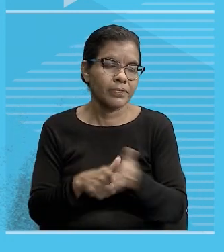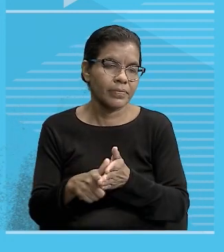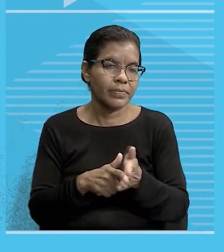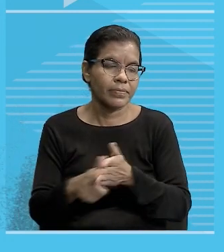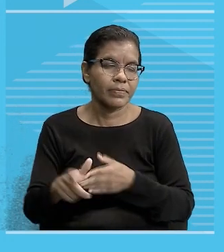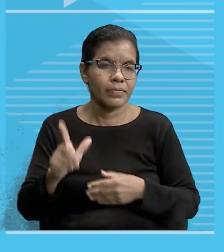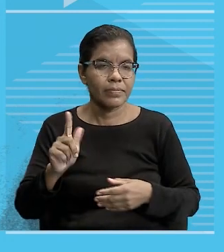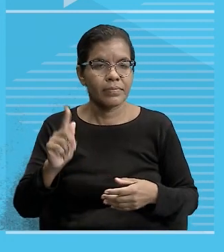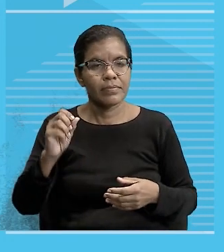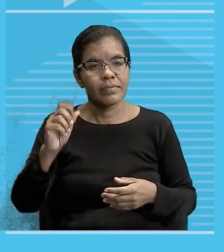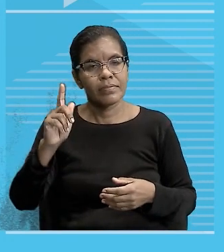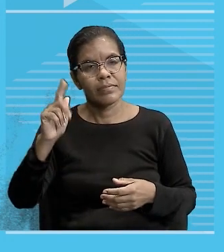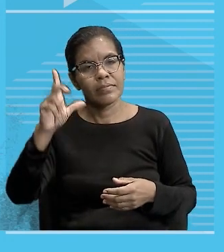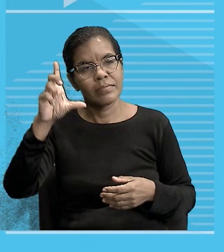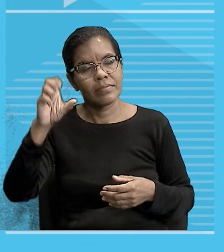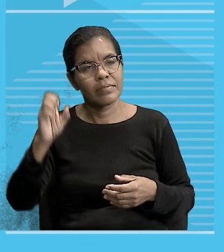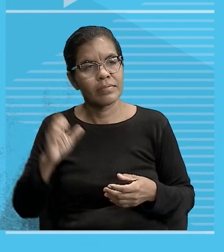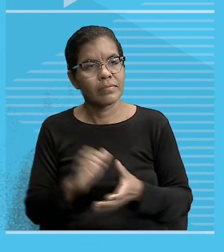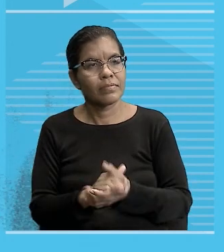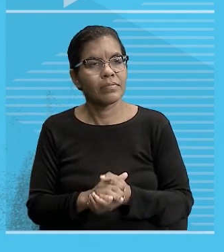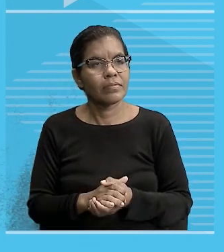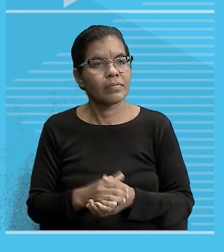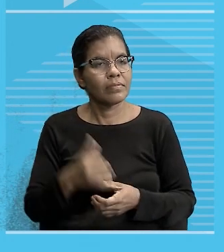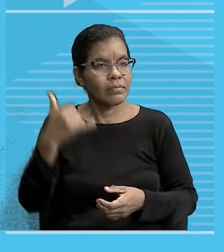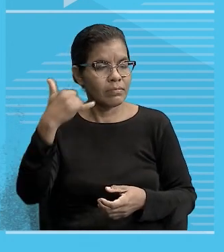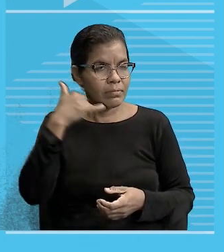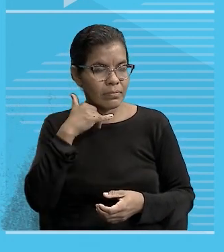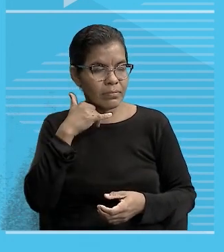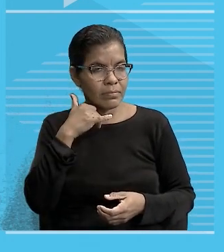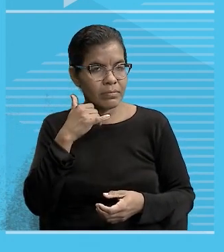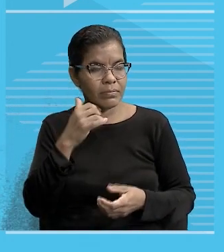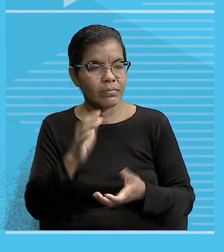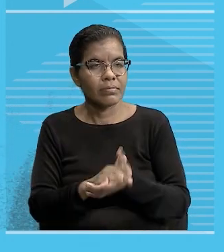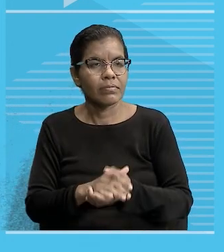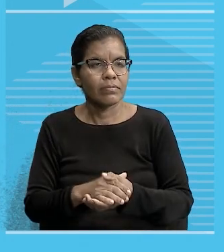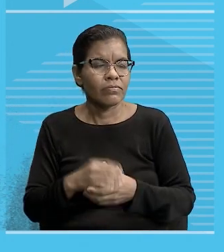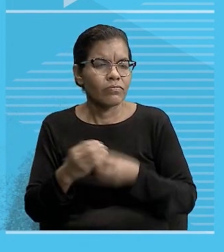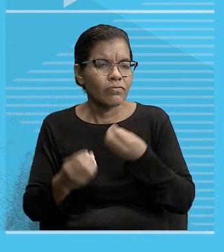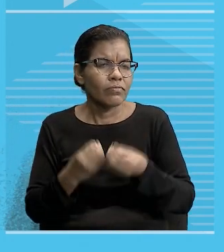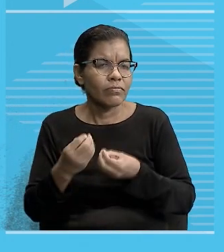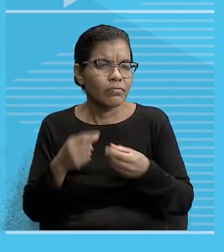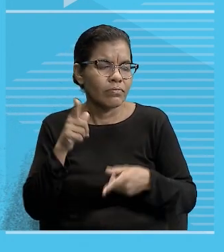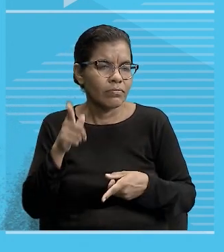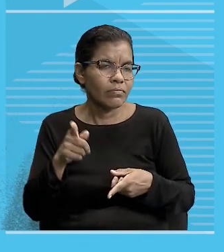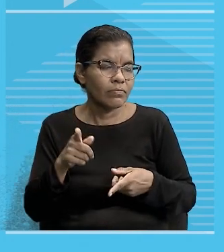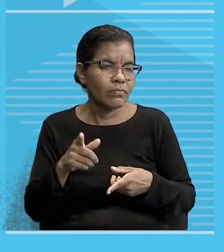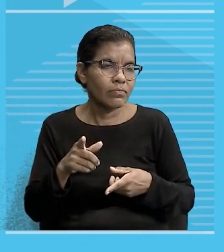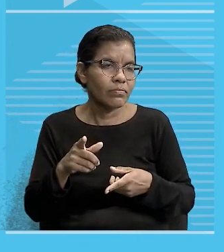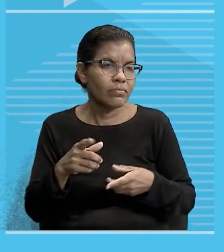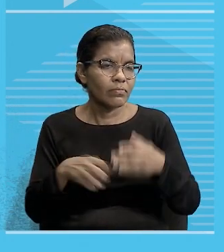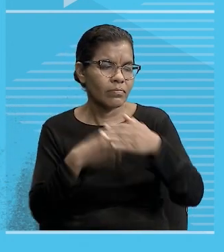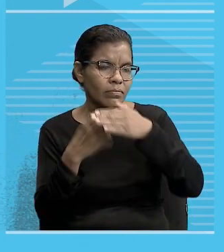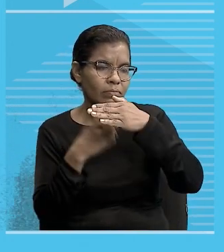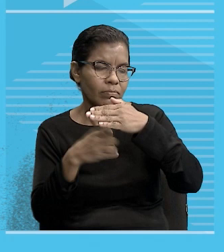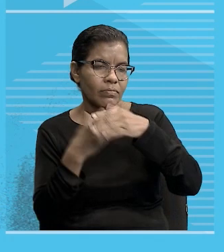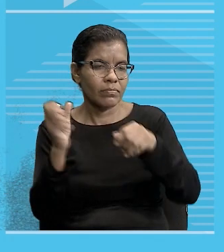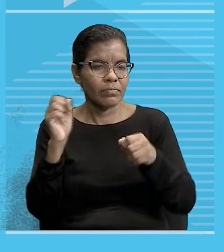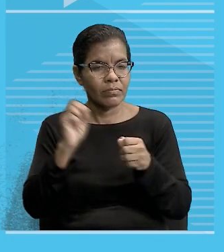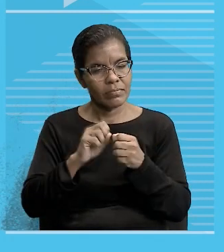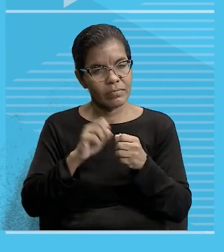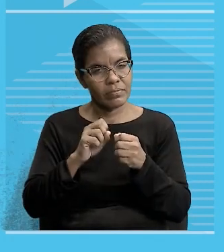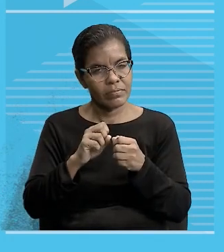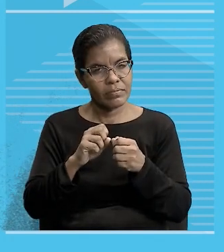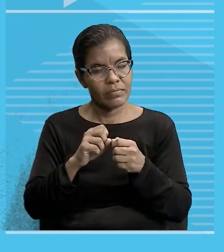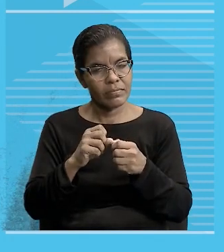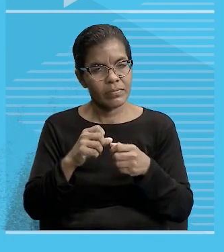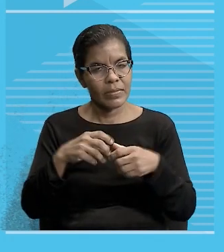no Google celulares o que que as empresas vão fazer através